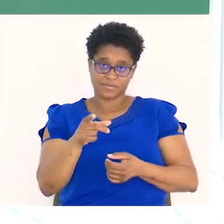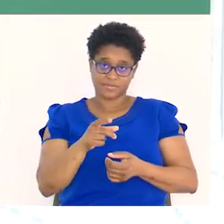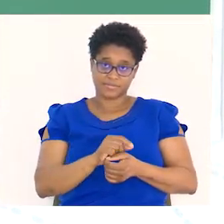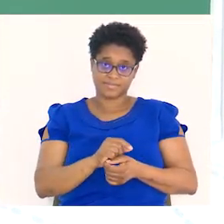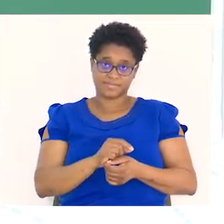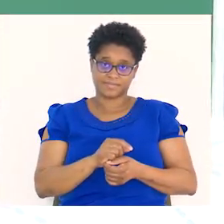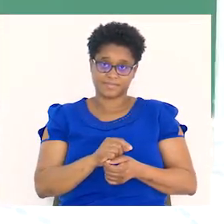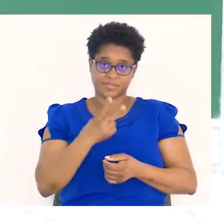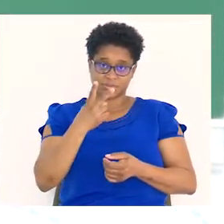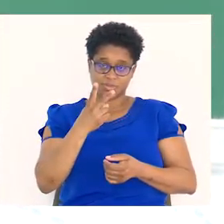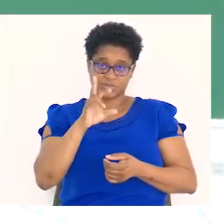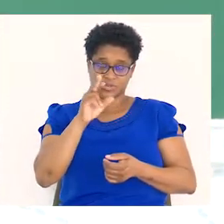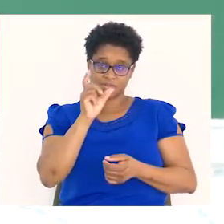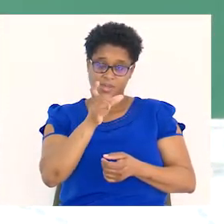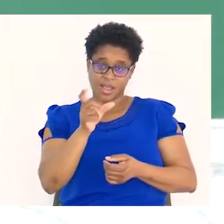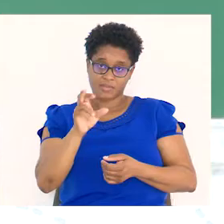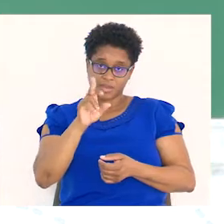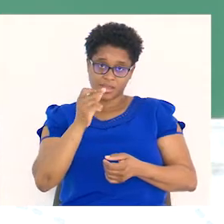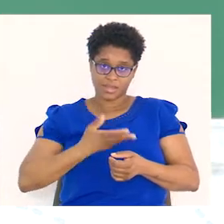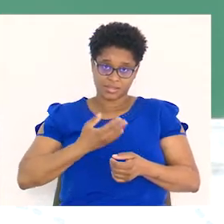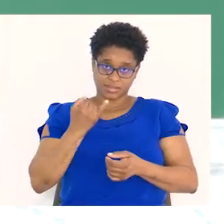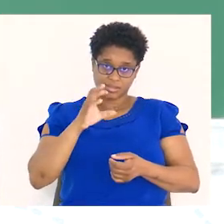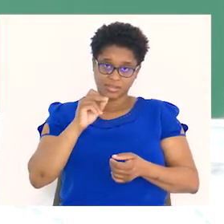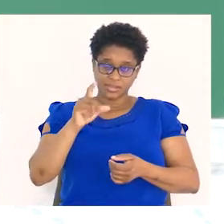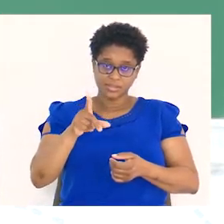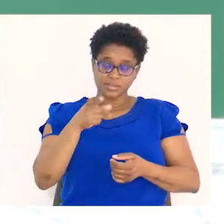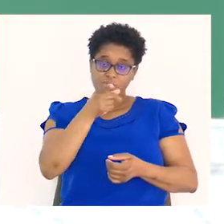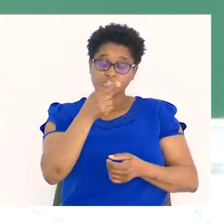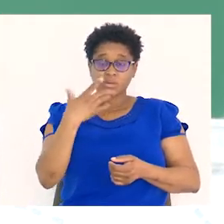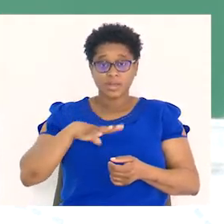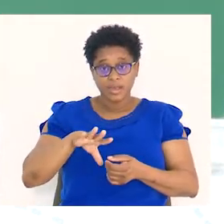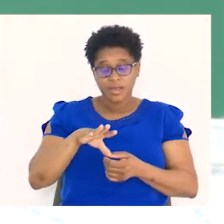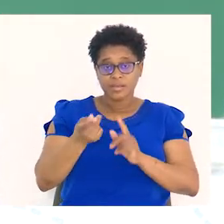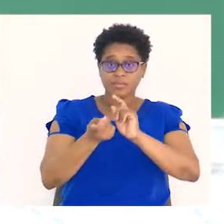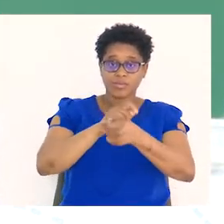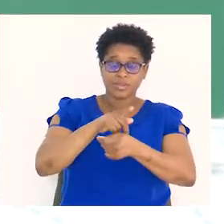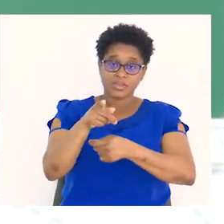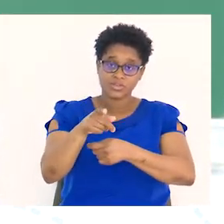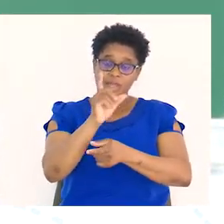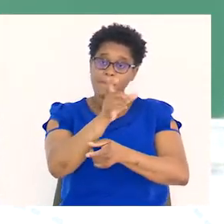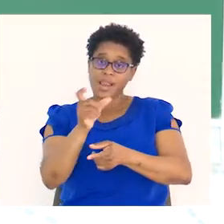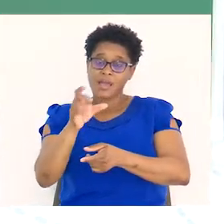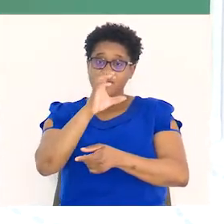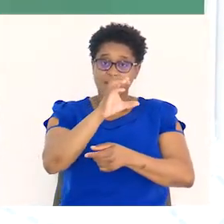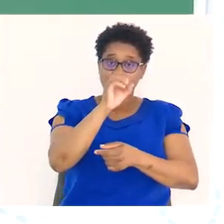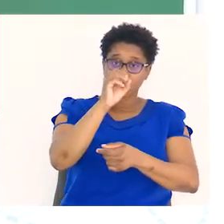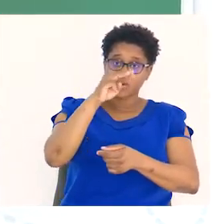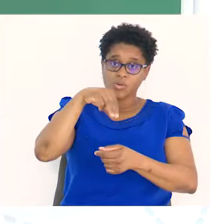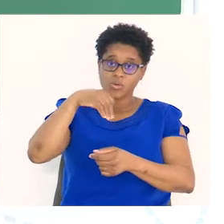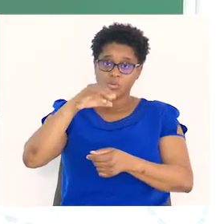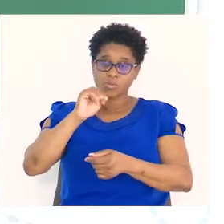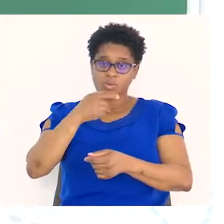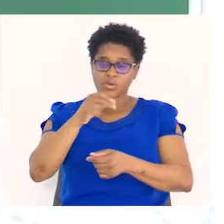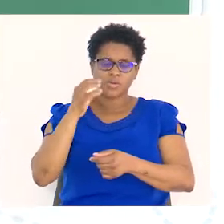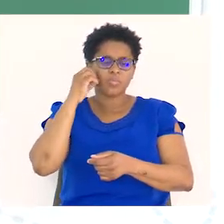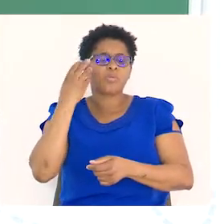Ok? Tu tens essas duas palavras, duas raízes, ou então dois radicais. Tu queres formar